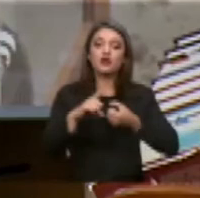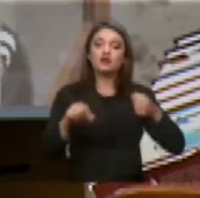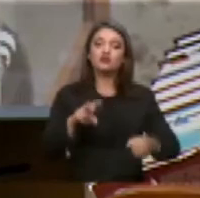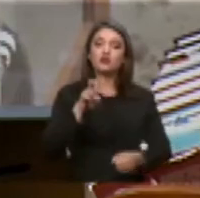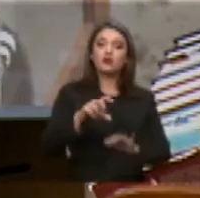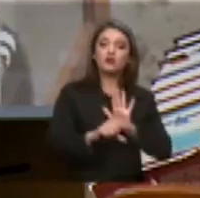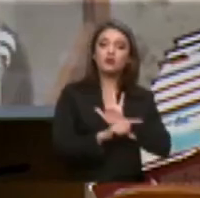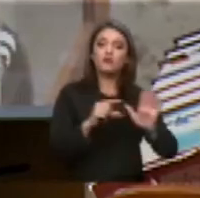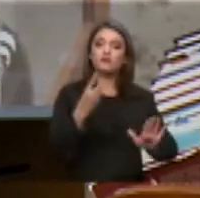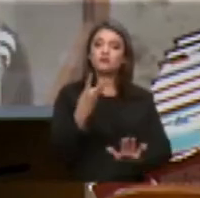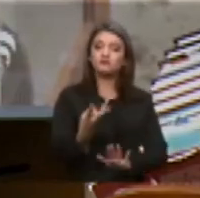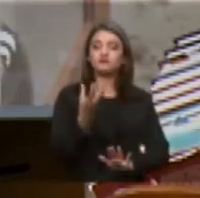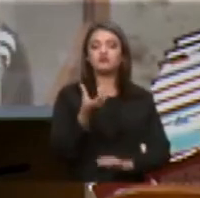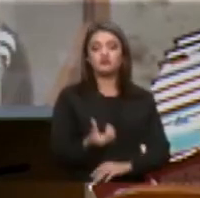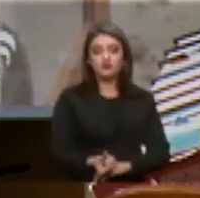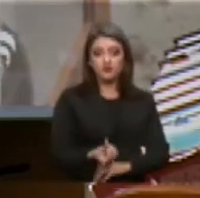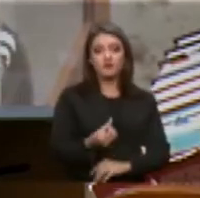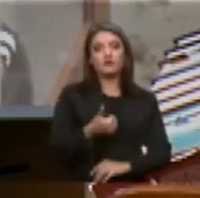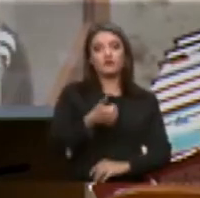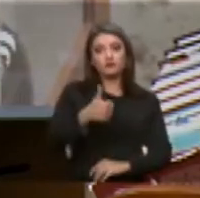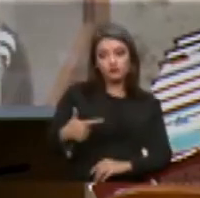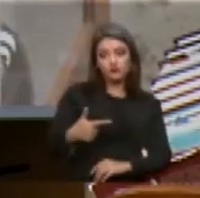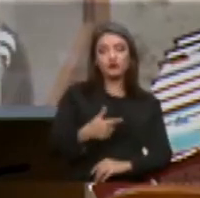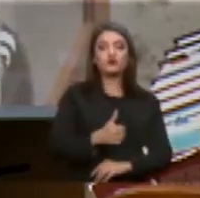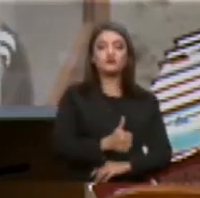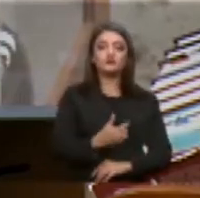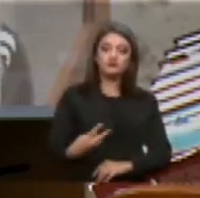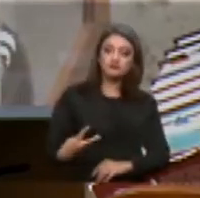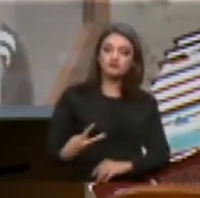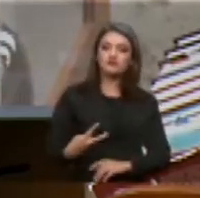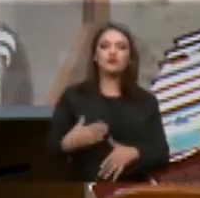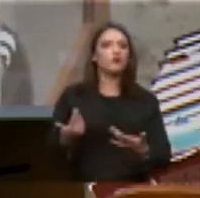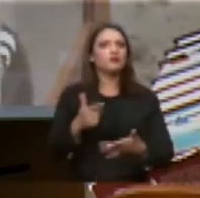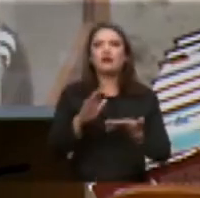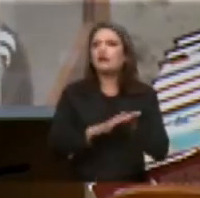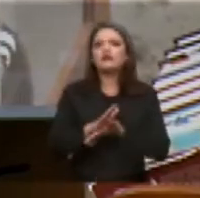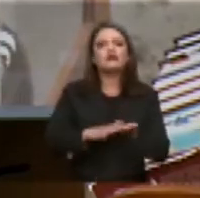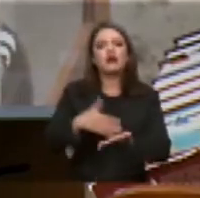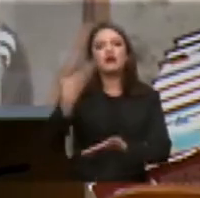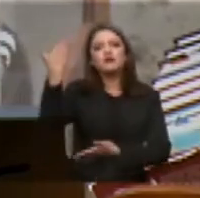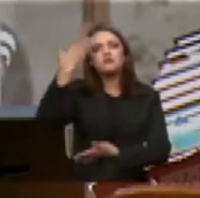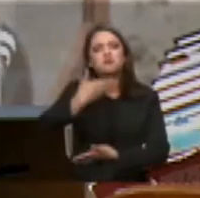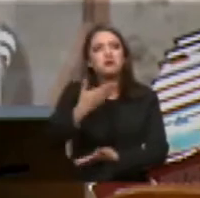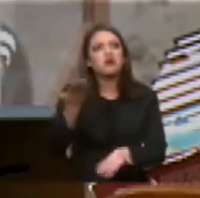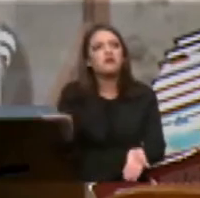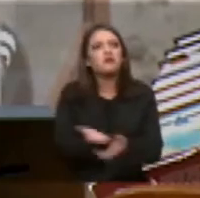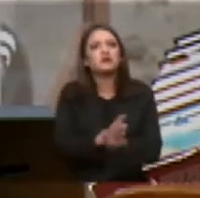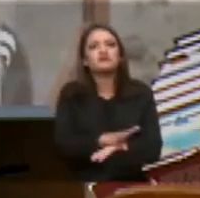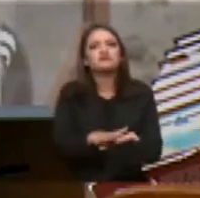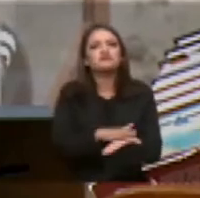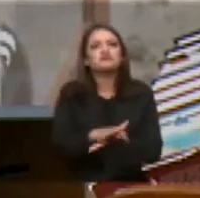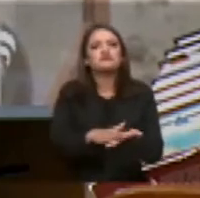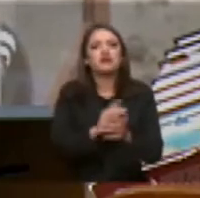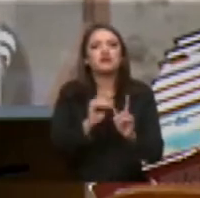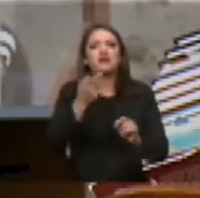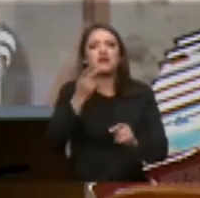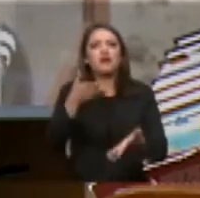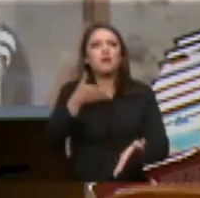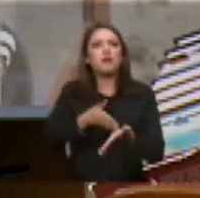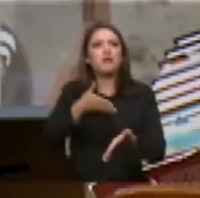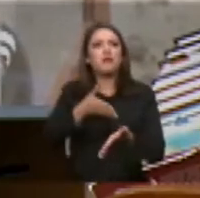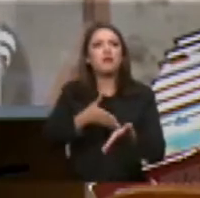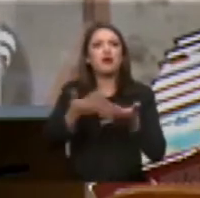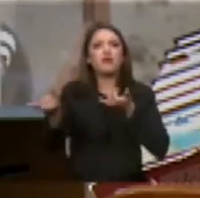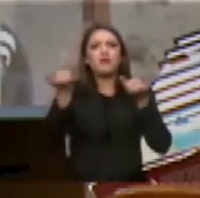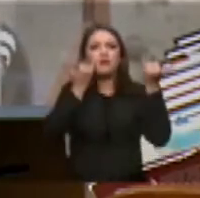3º, 6º, 12 e 13. Nada estando a comprovar, nos presentes autos, haver a transgressão